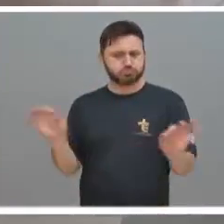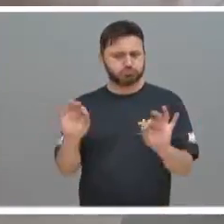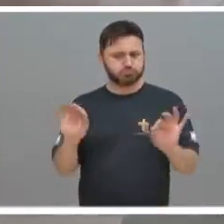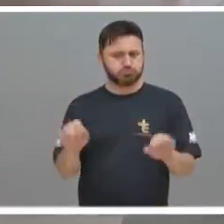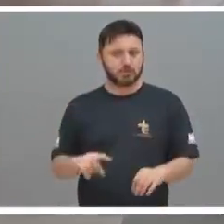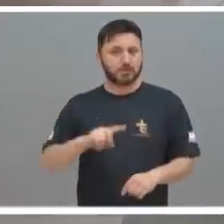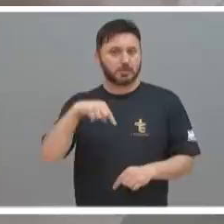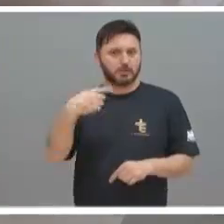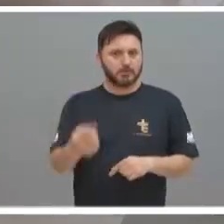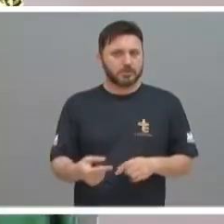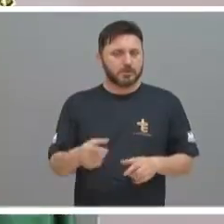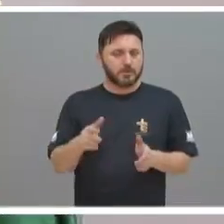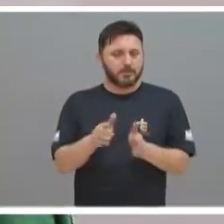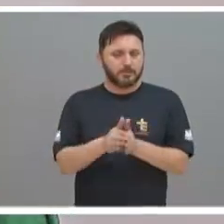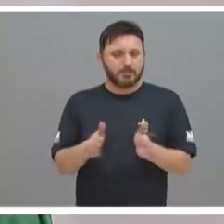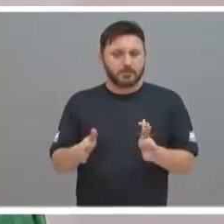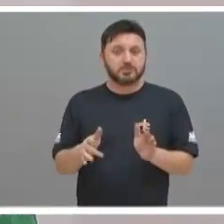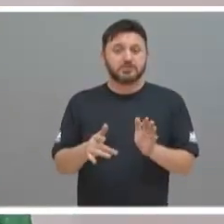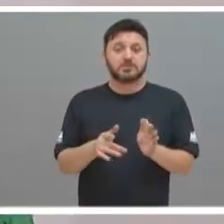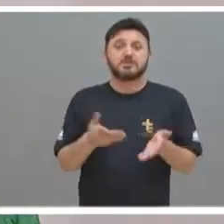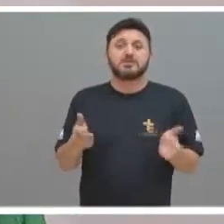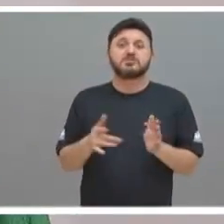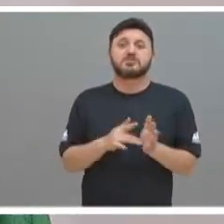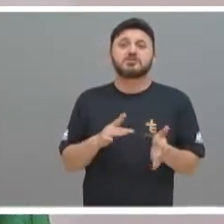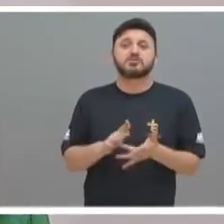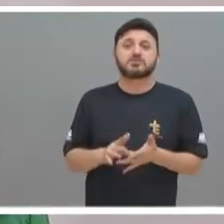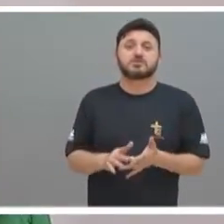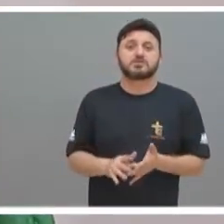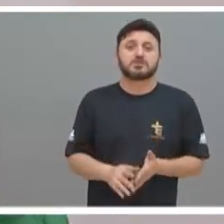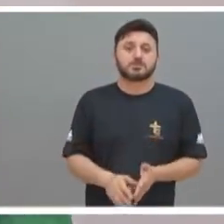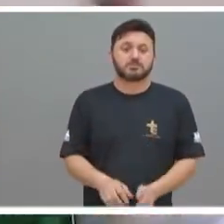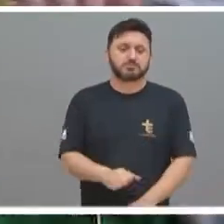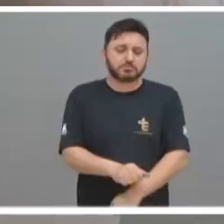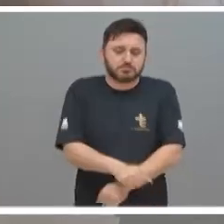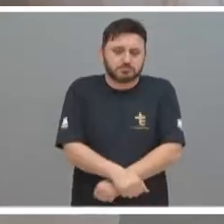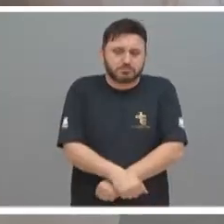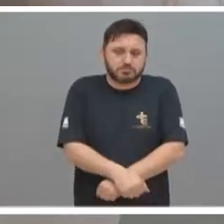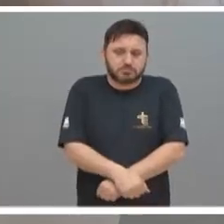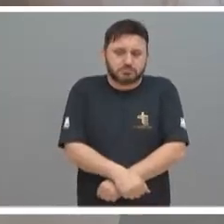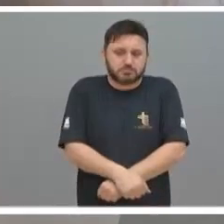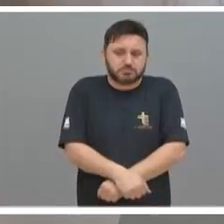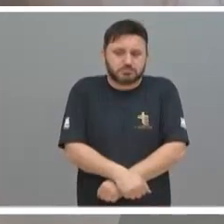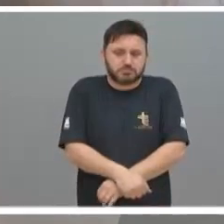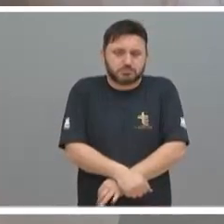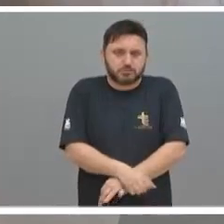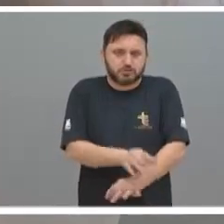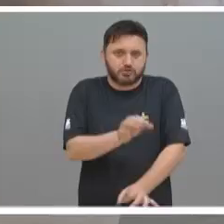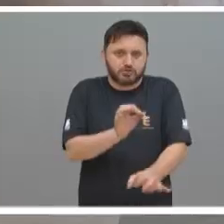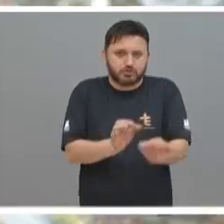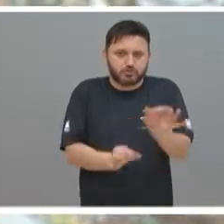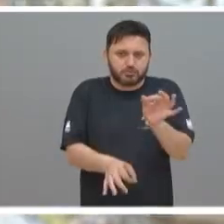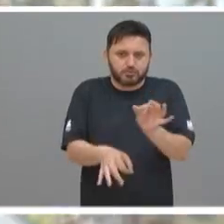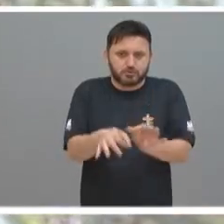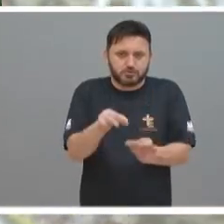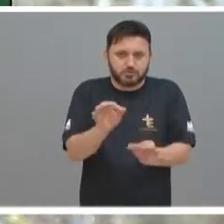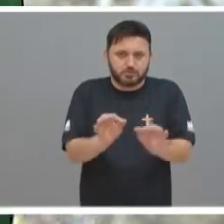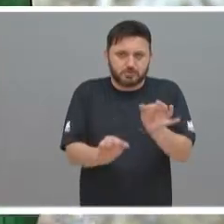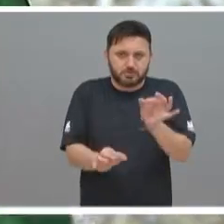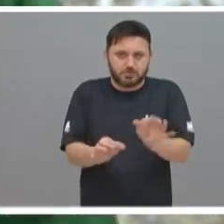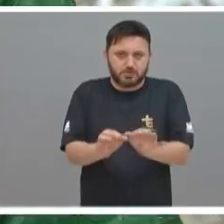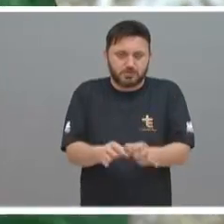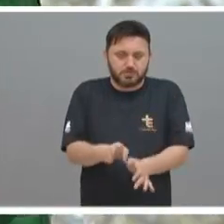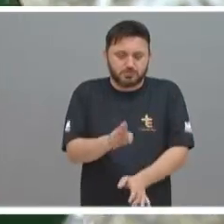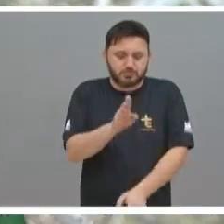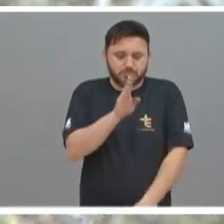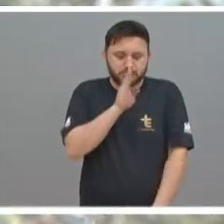Depois de um certo momento ficou quieto o tempo todo no julgamento. Mas desaforo eu não levo. Leve e vai perdoar, que é